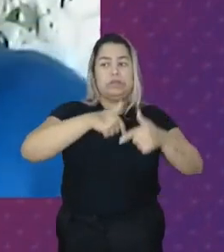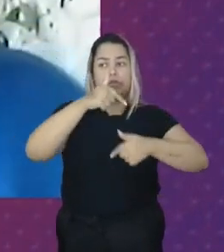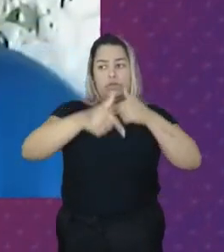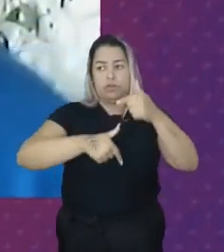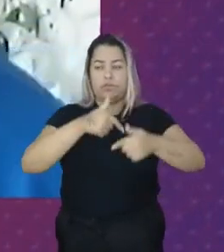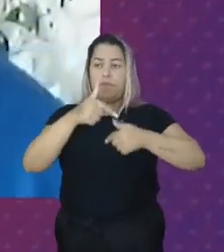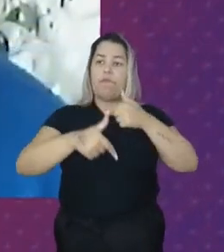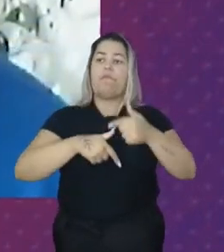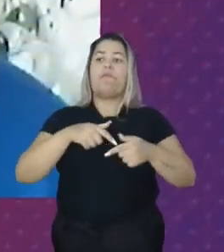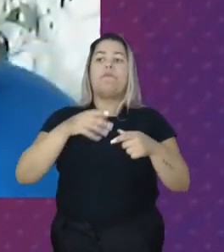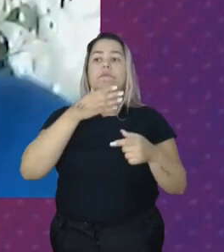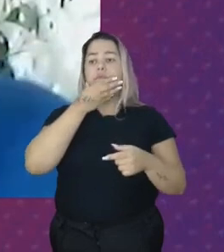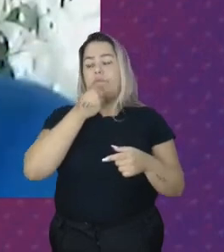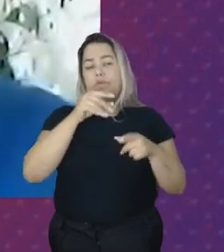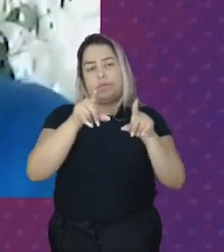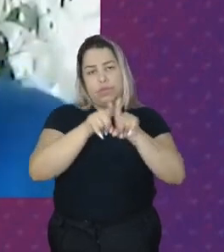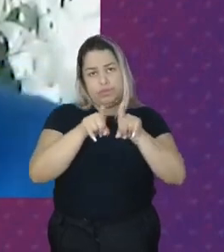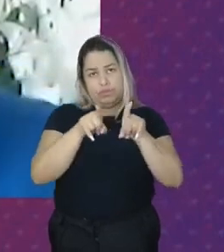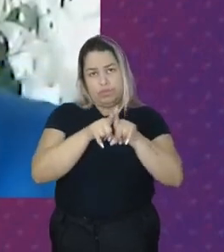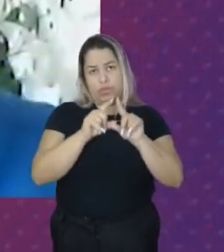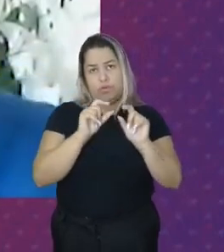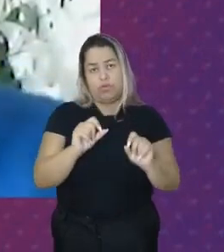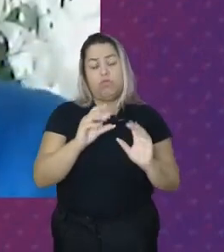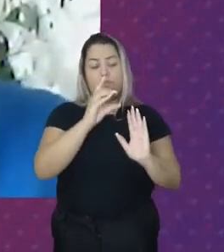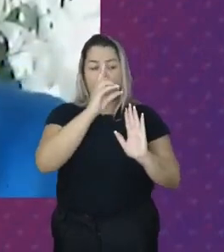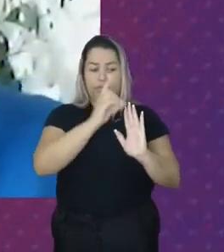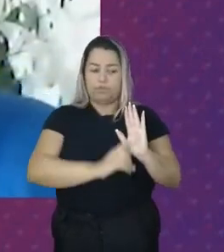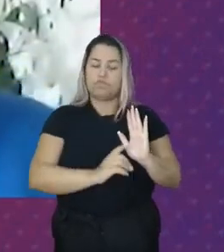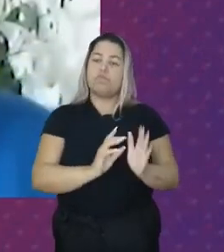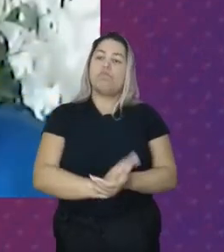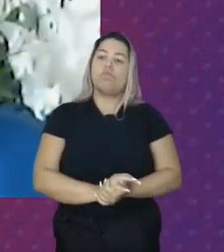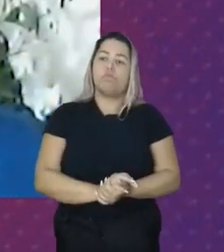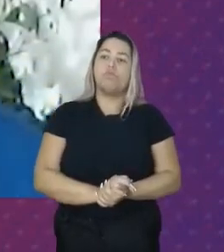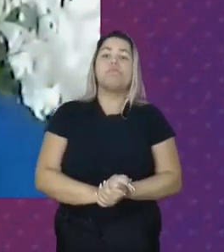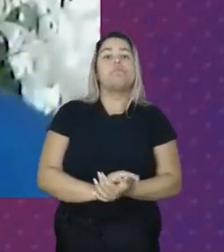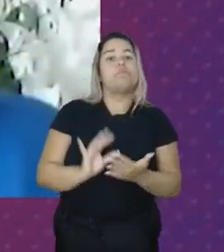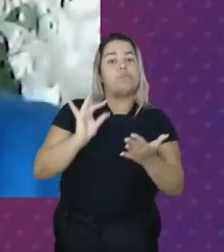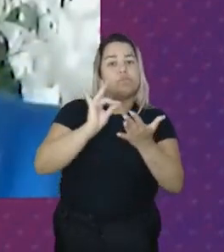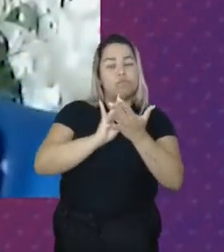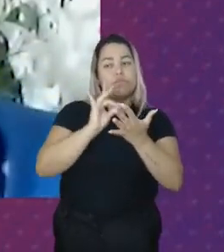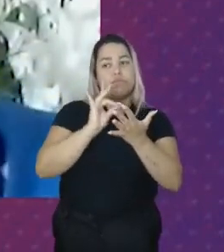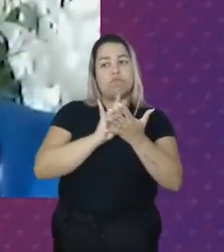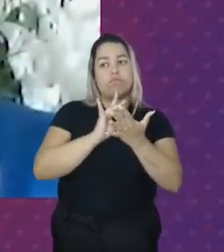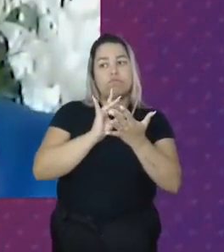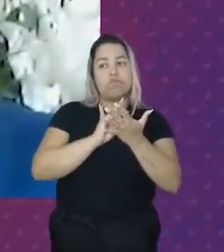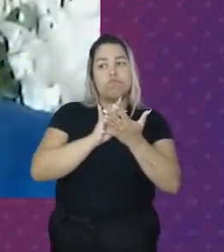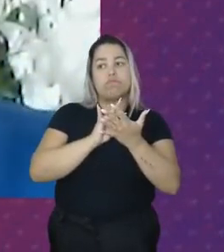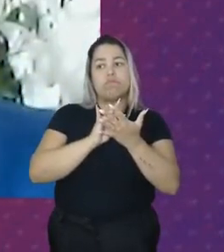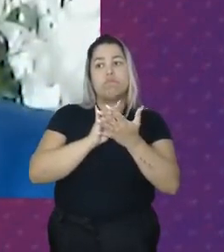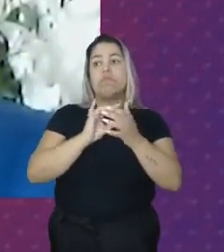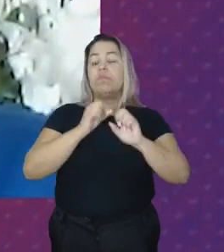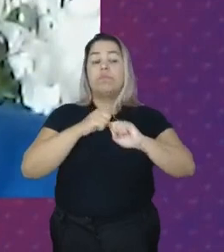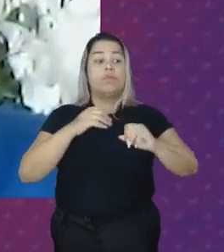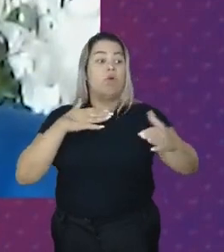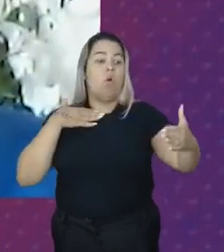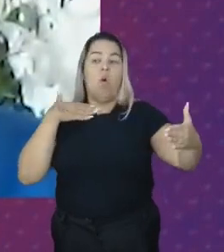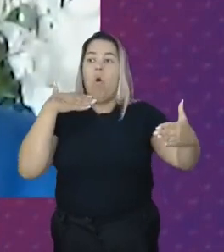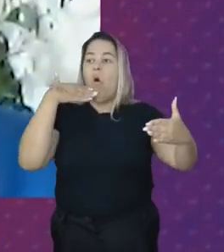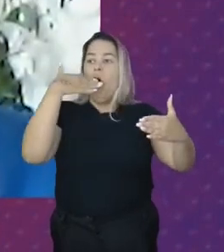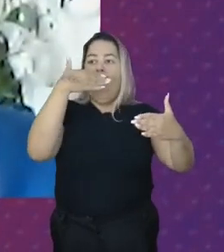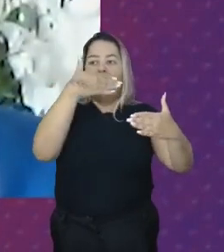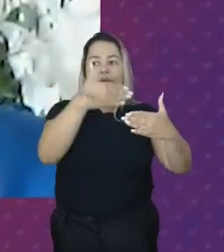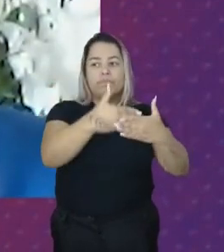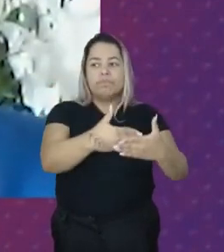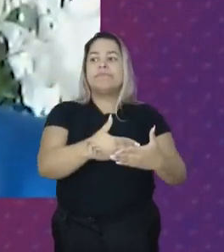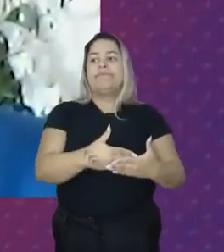trabalhadoras e trabalhadores têm como direito. Então, foi, na verdade, um grande avanço.